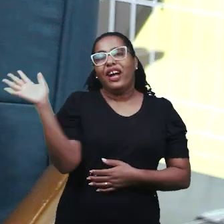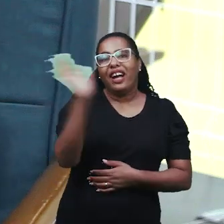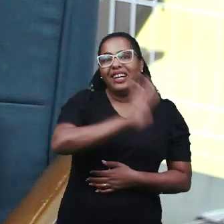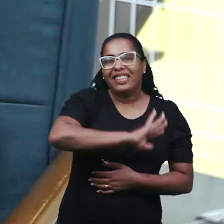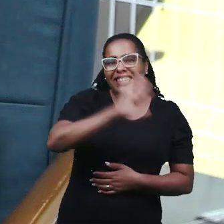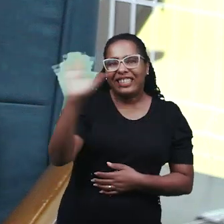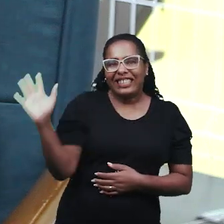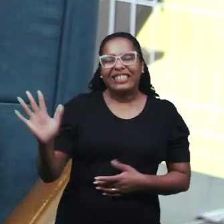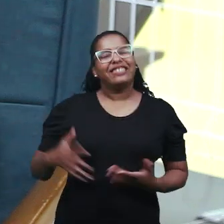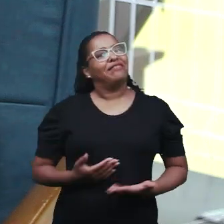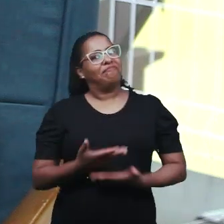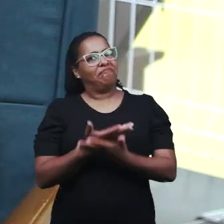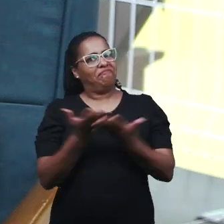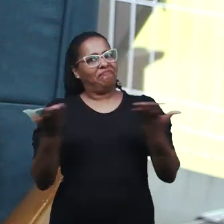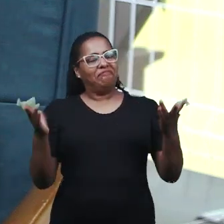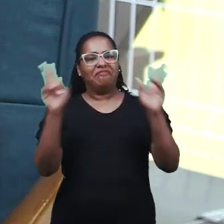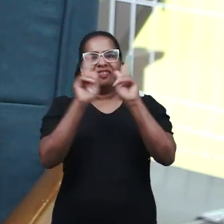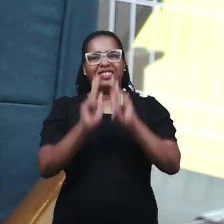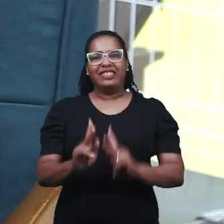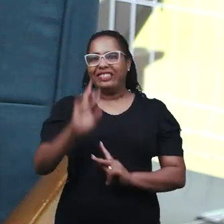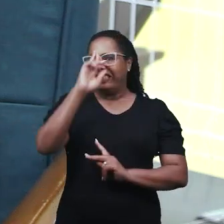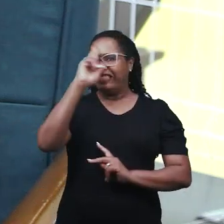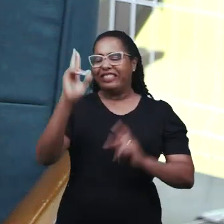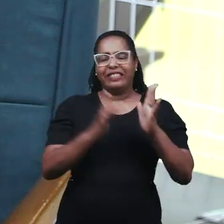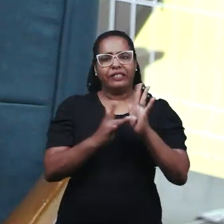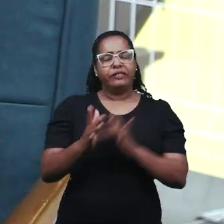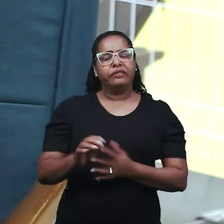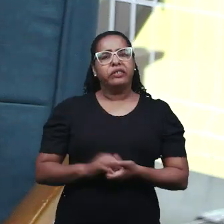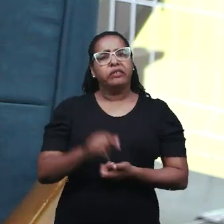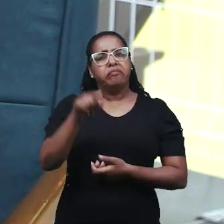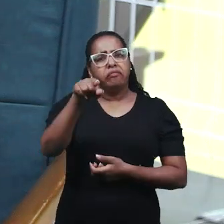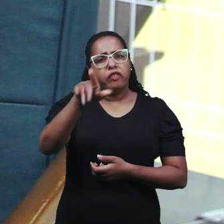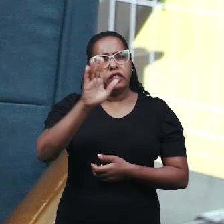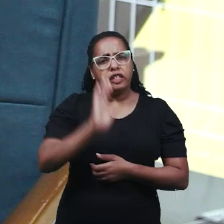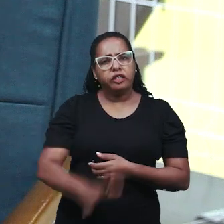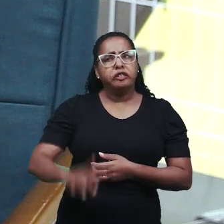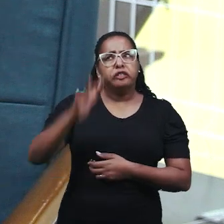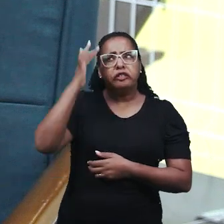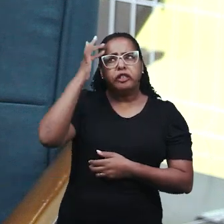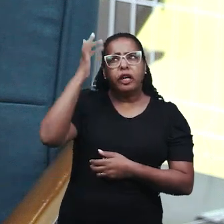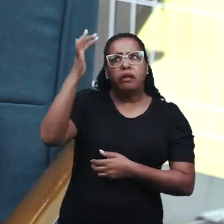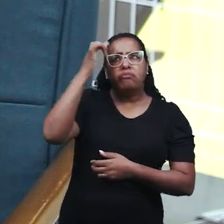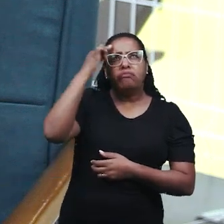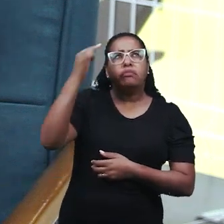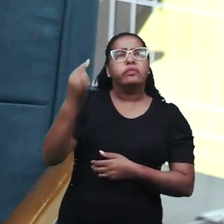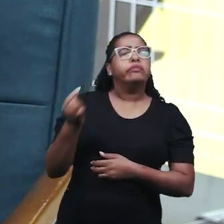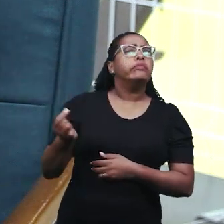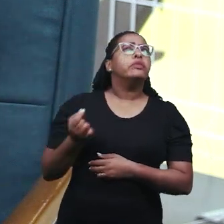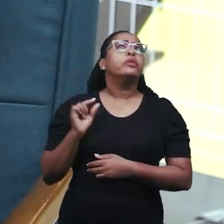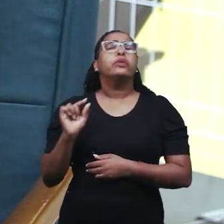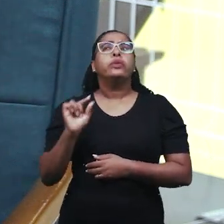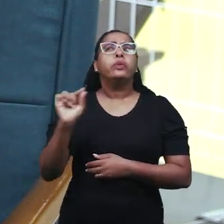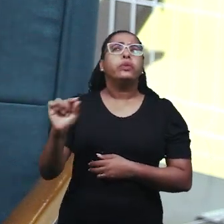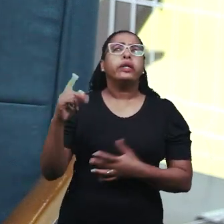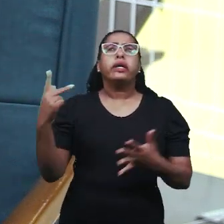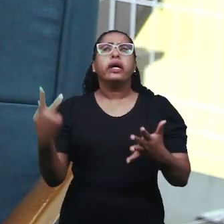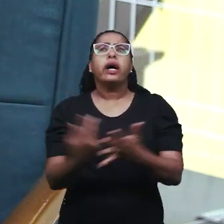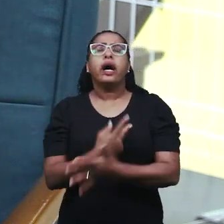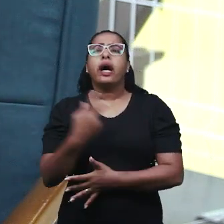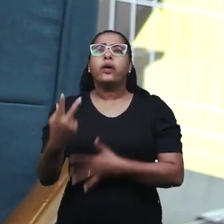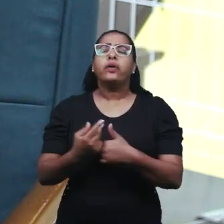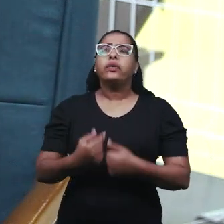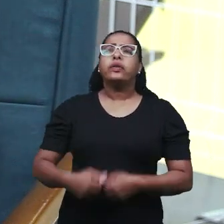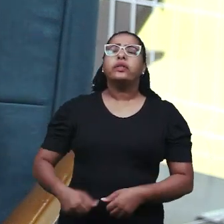Olá, eu te saúdo com a paz do Senhor Jesus. Você já pensou no que acontece lá